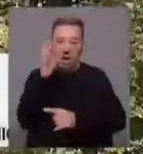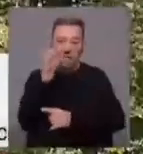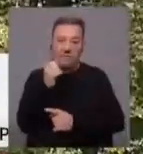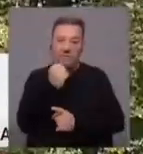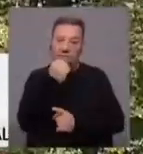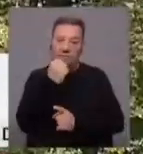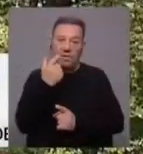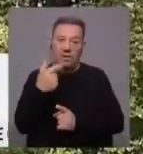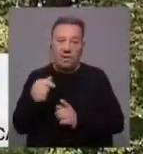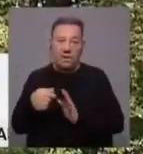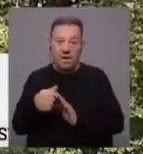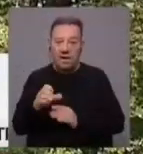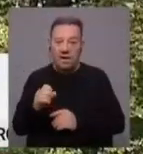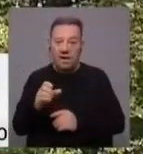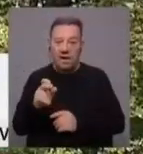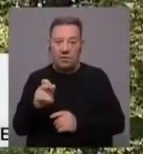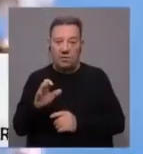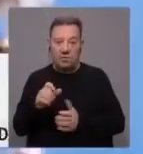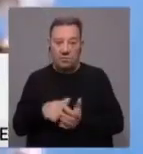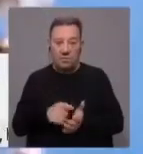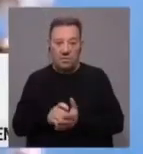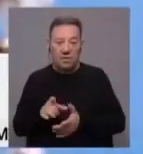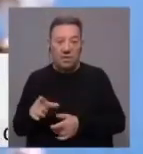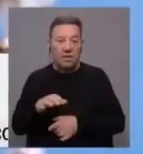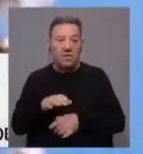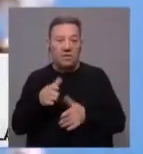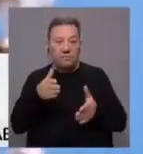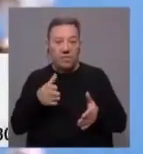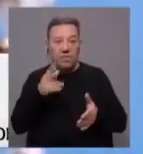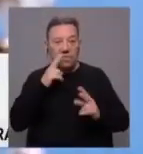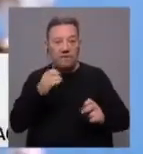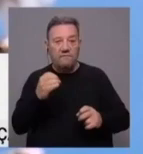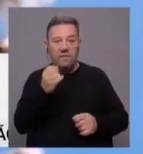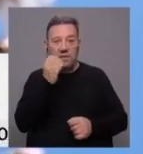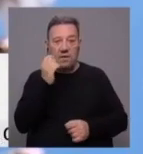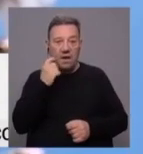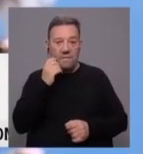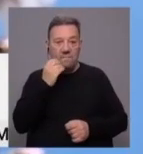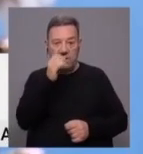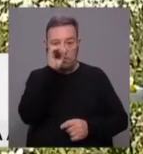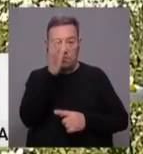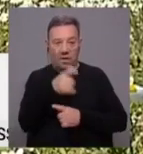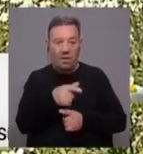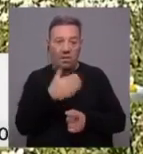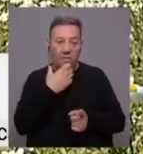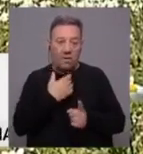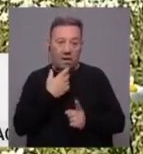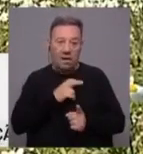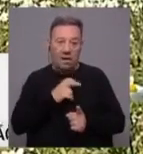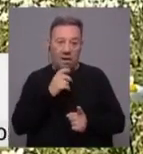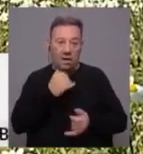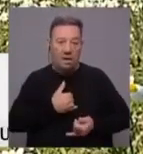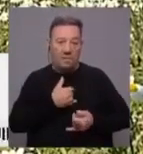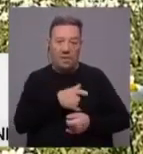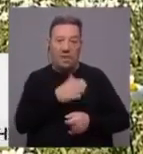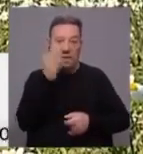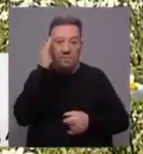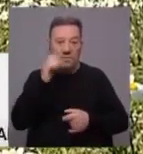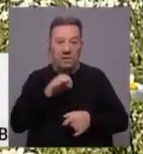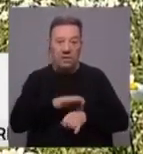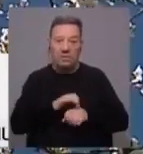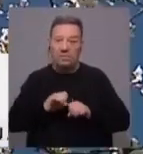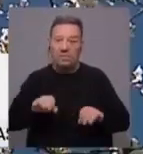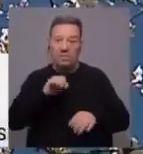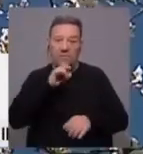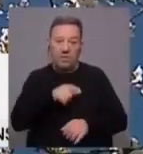na beira interior o foco da doença foi detectado numa Amendoeira e fez o ar o alarme devido à sua capacidade de dispersão